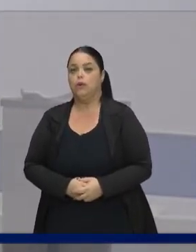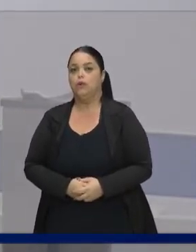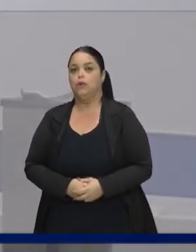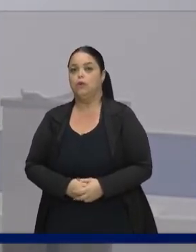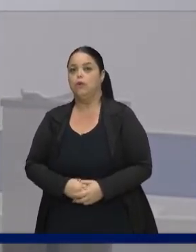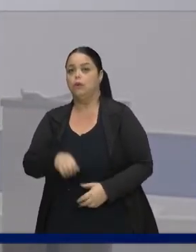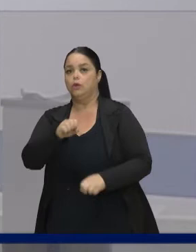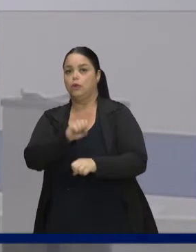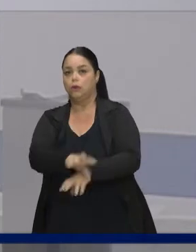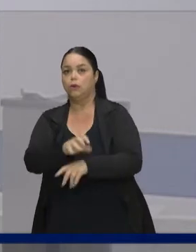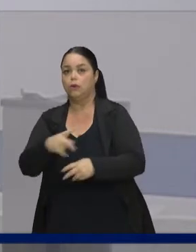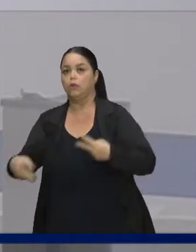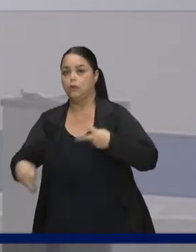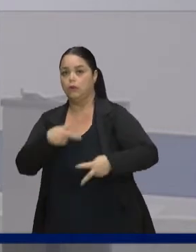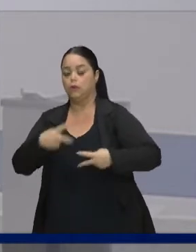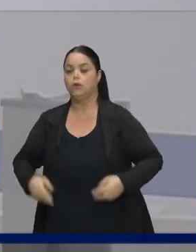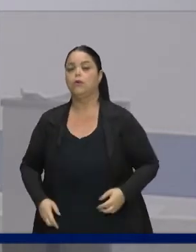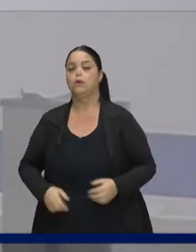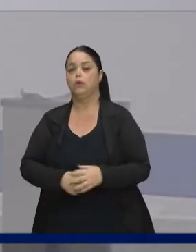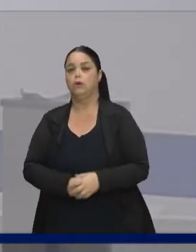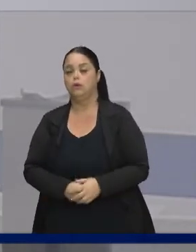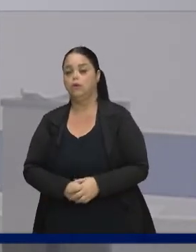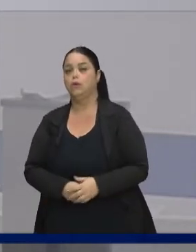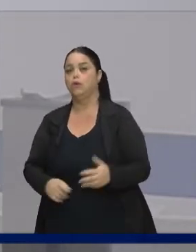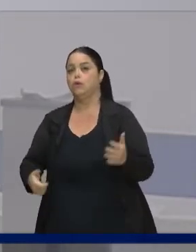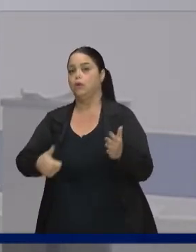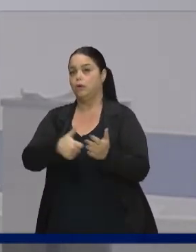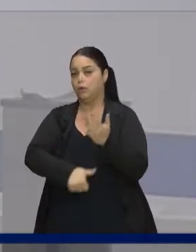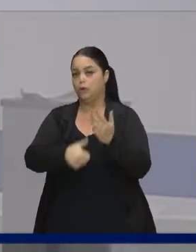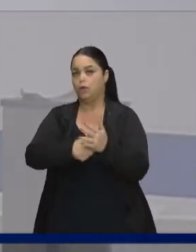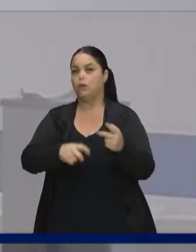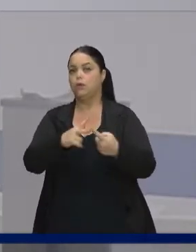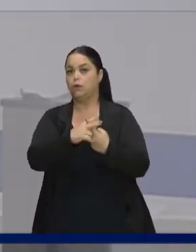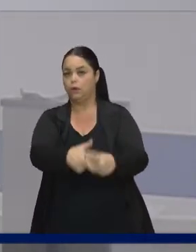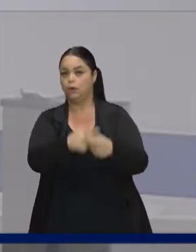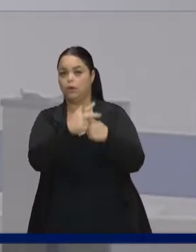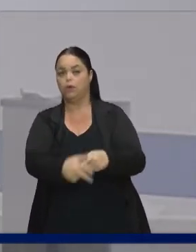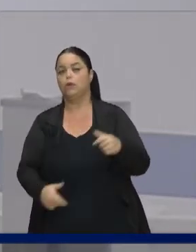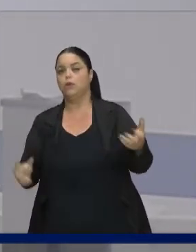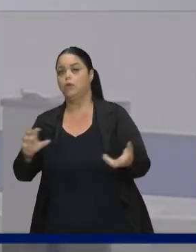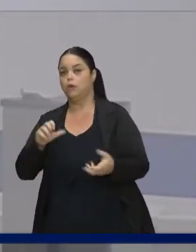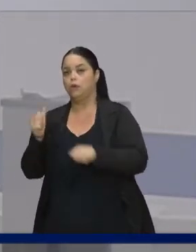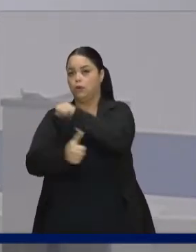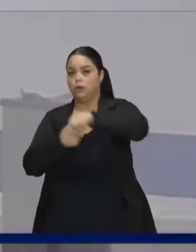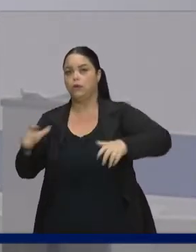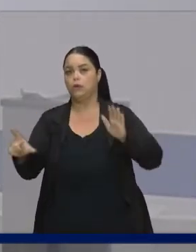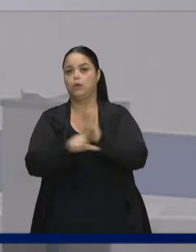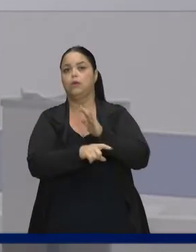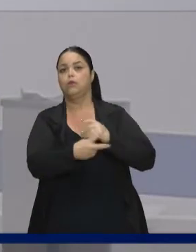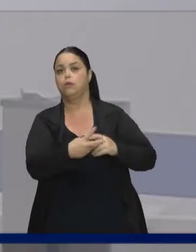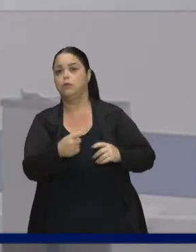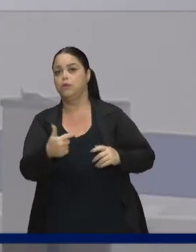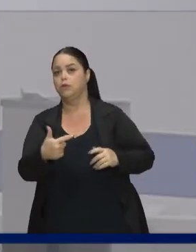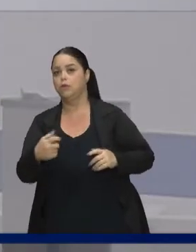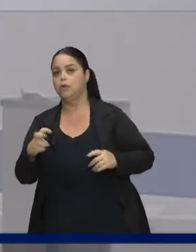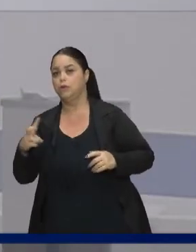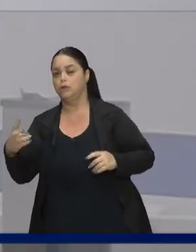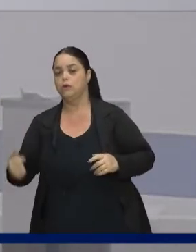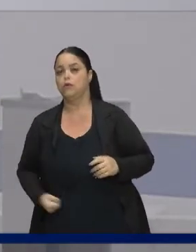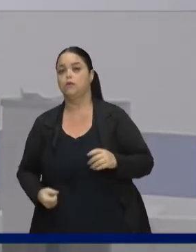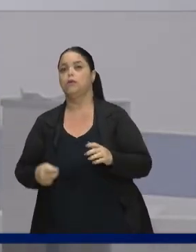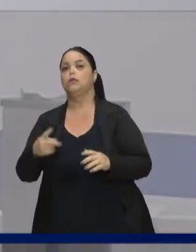Disciplina no município de São José dos Campos a emissão do atestado de regularidade e altera a lei número 2252, de 21 de dezembro de